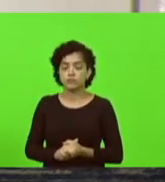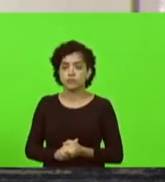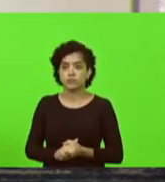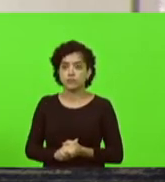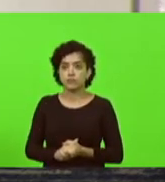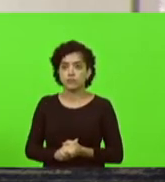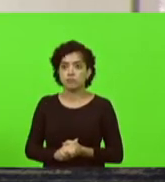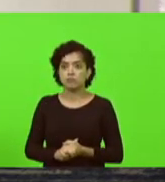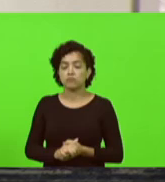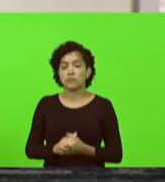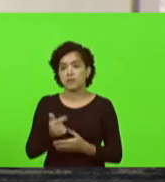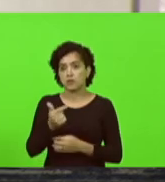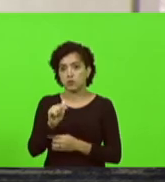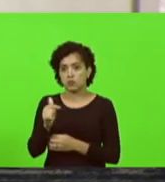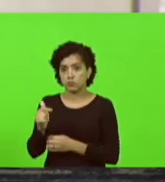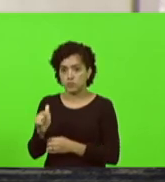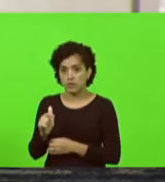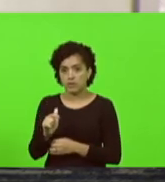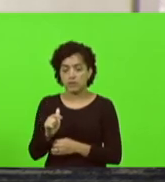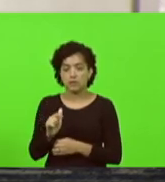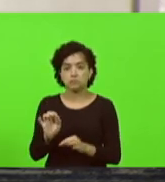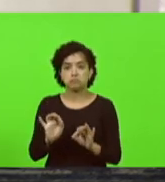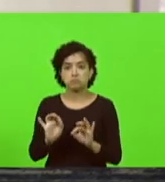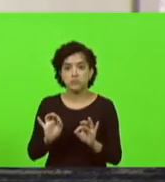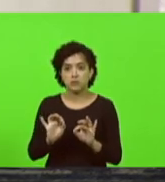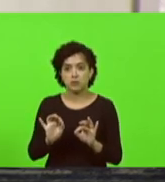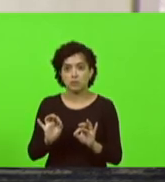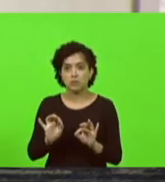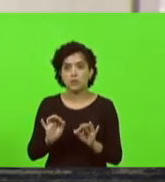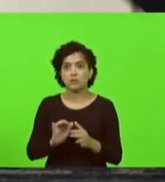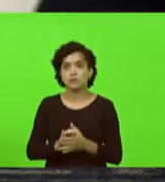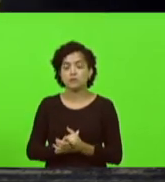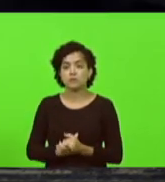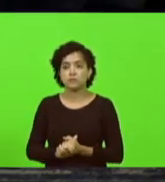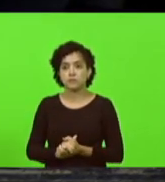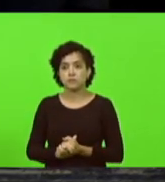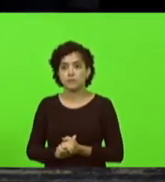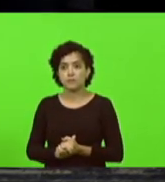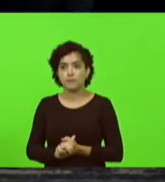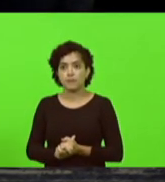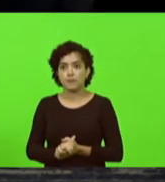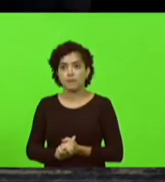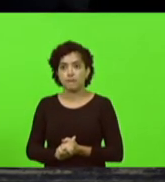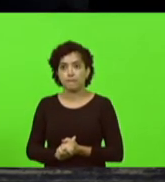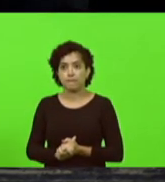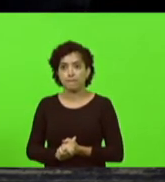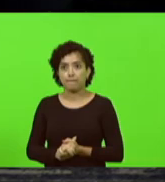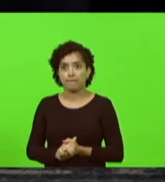Não temos nenhuma indicação ou requerimento.